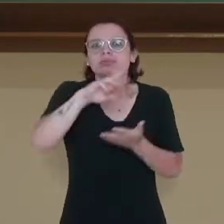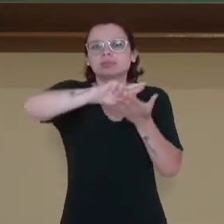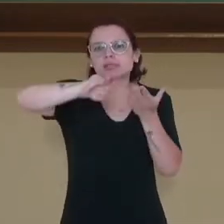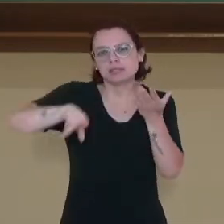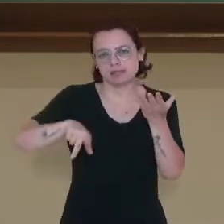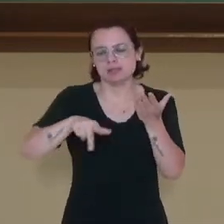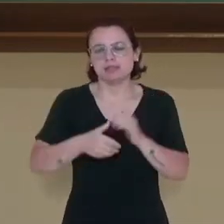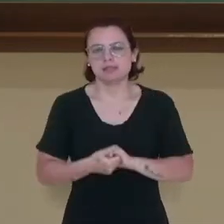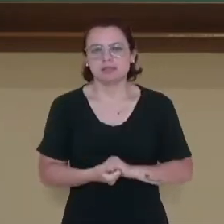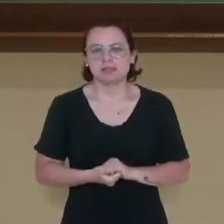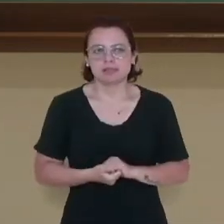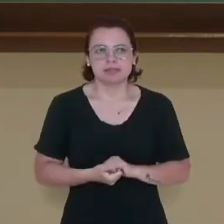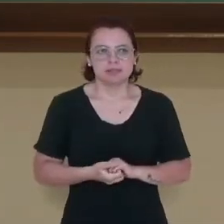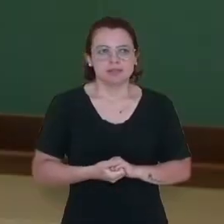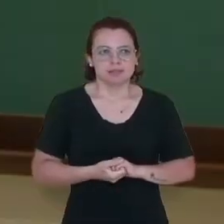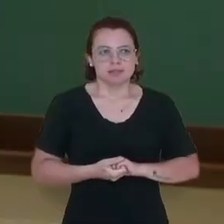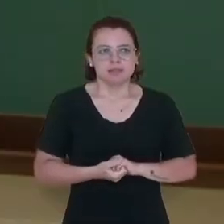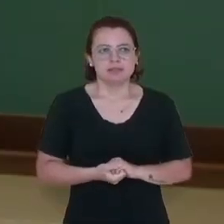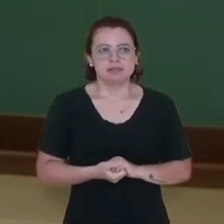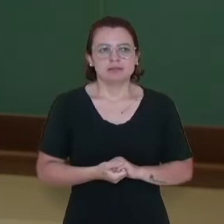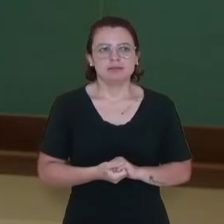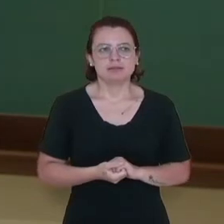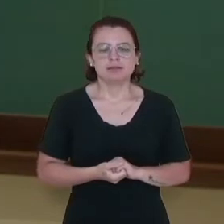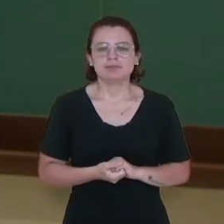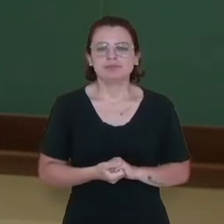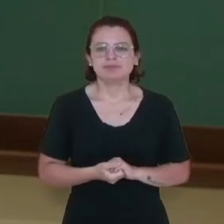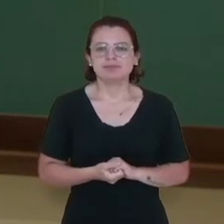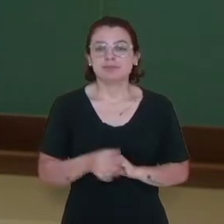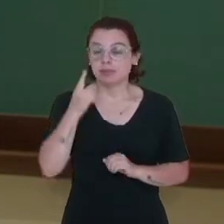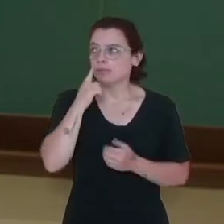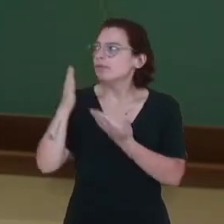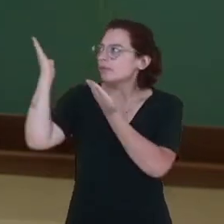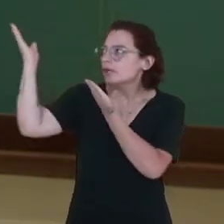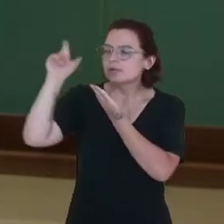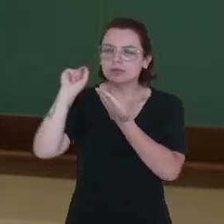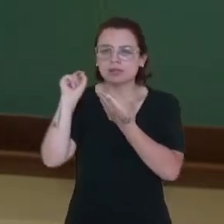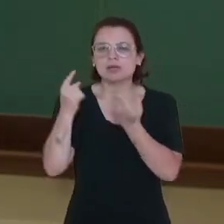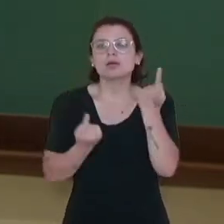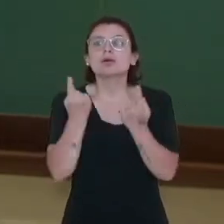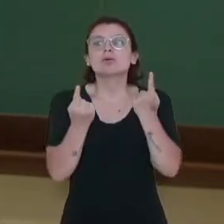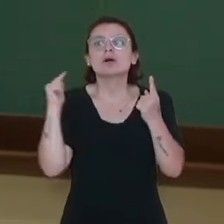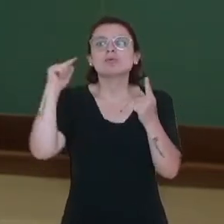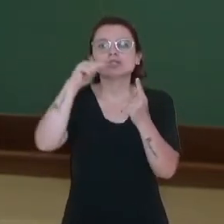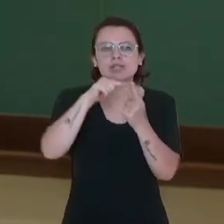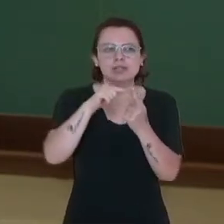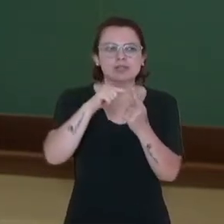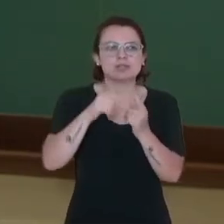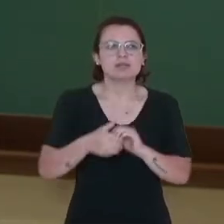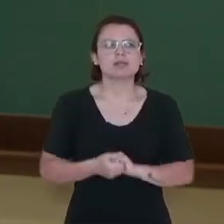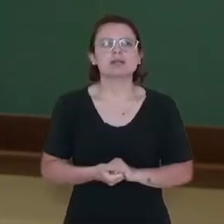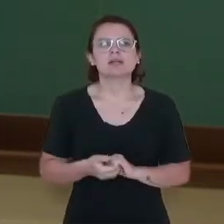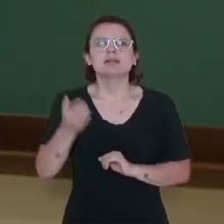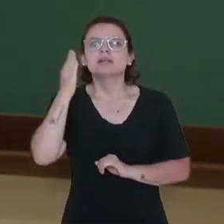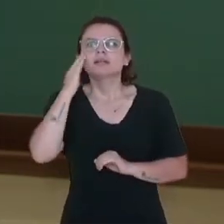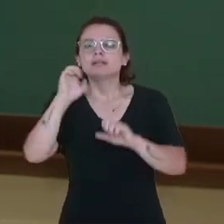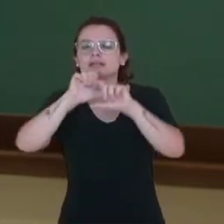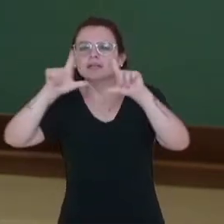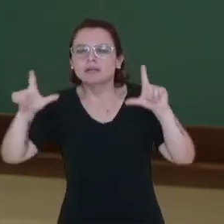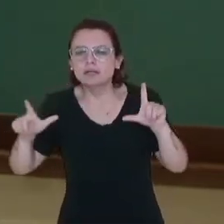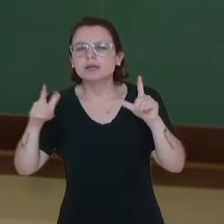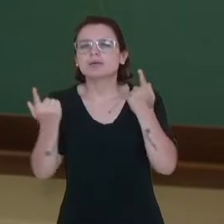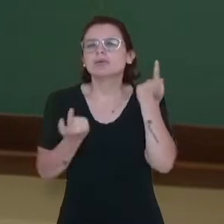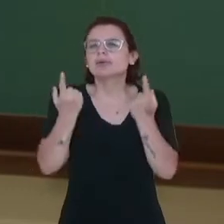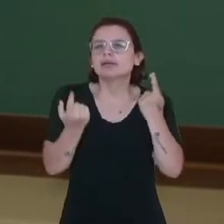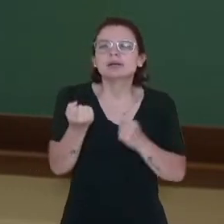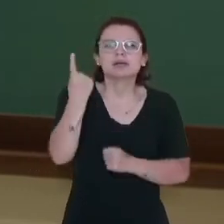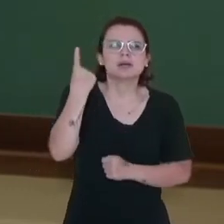levam a eles, tá bom? Vamos lá? Então, objetivos aqui então são compreender aqui as causas dos conflitos no